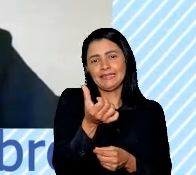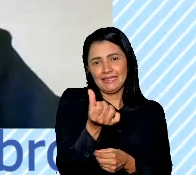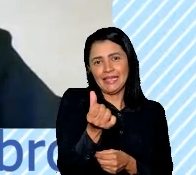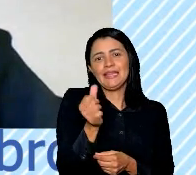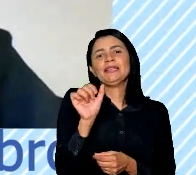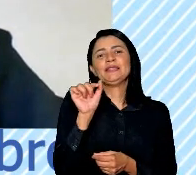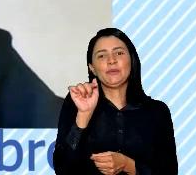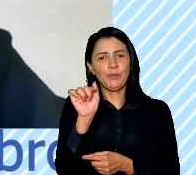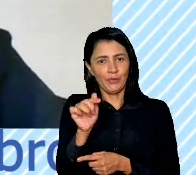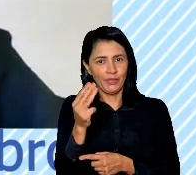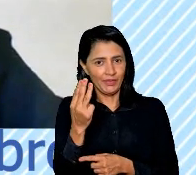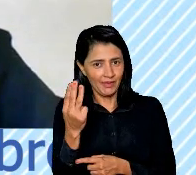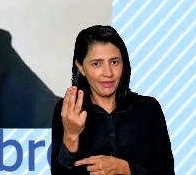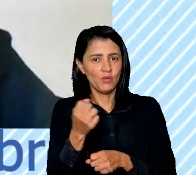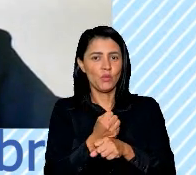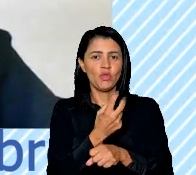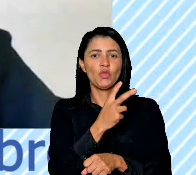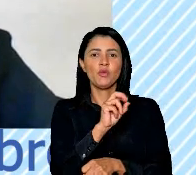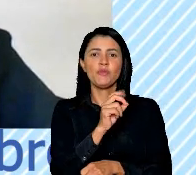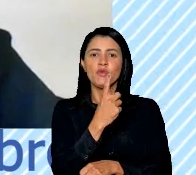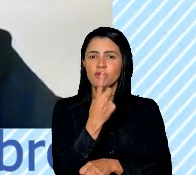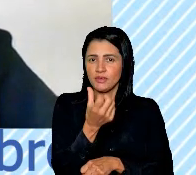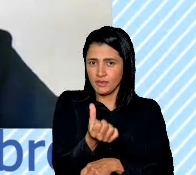6,3% em 2016,